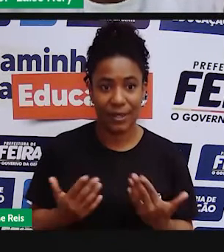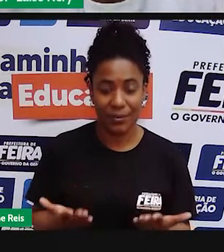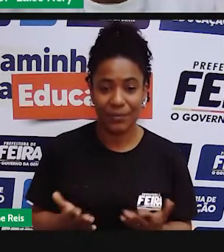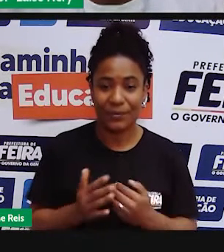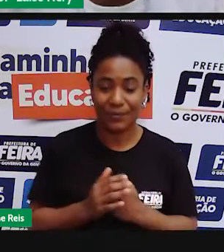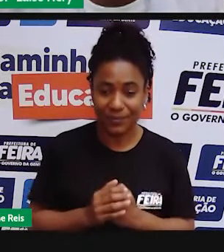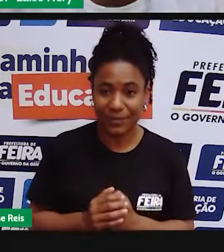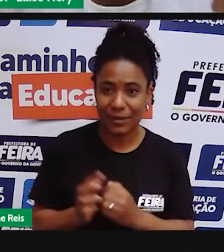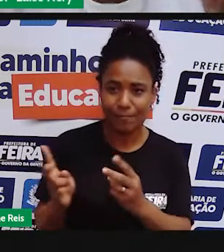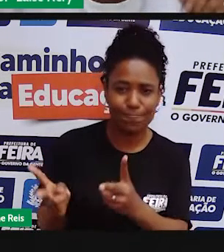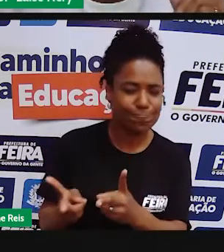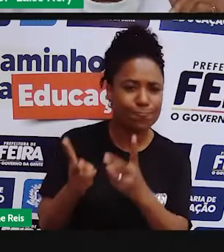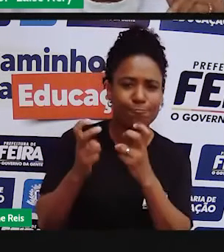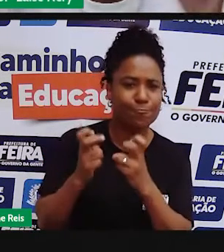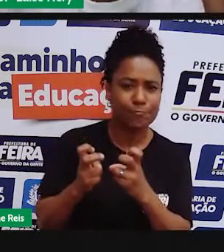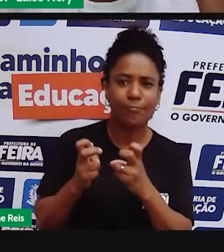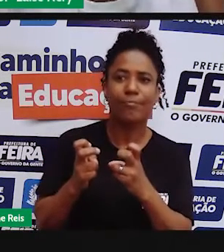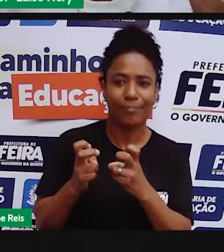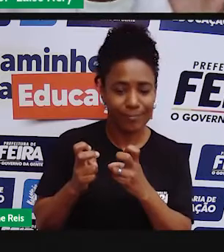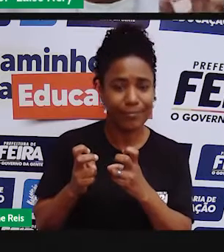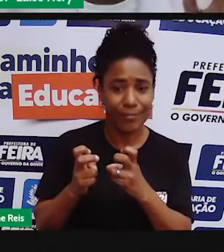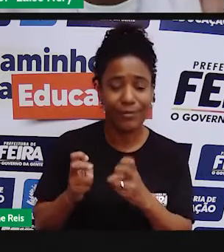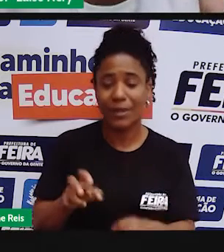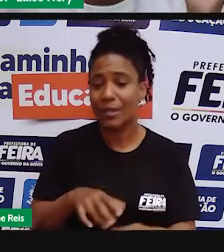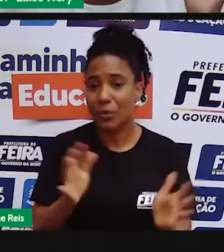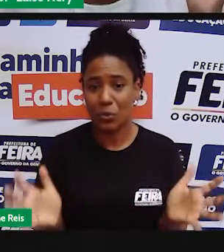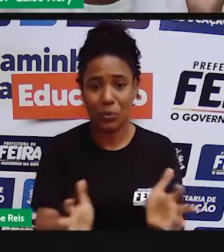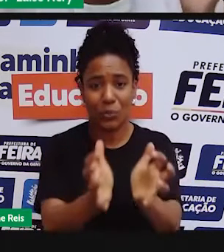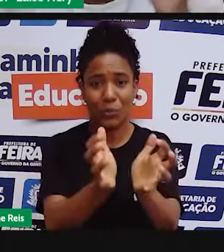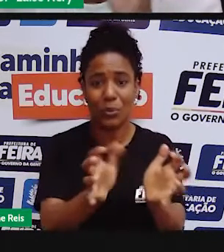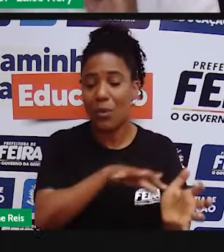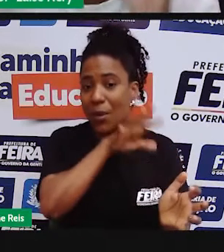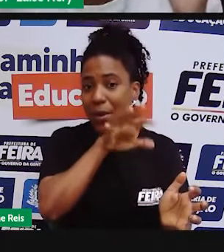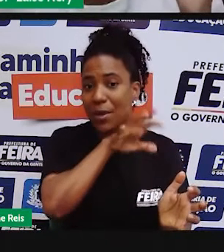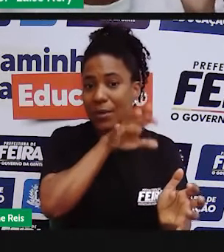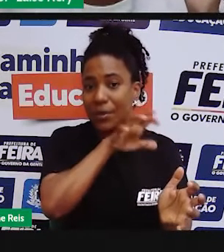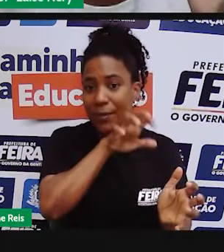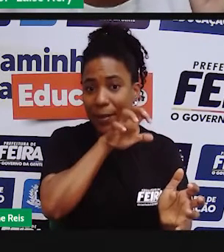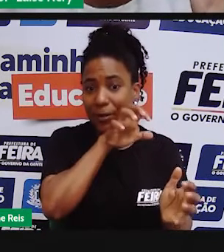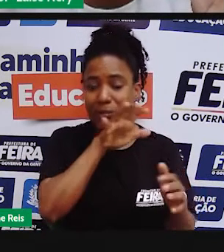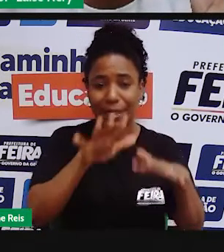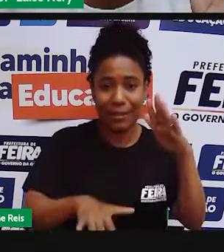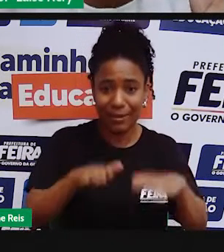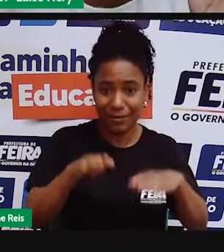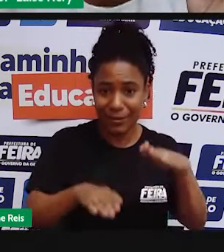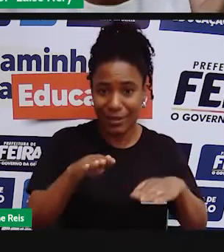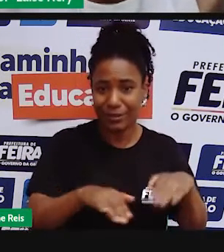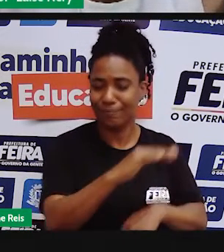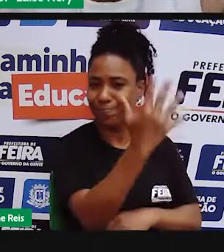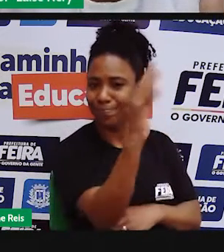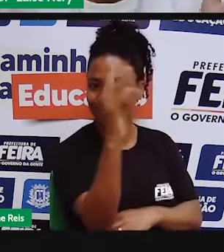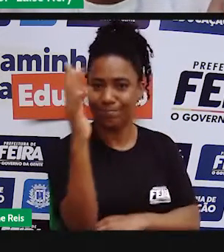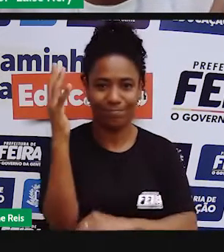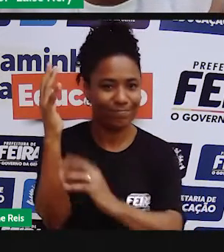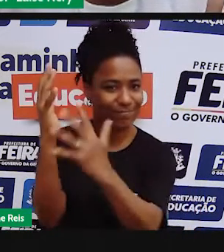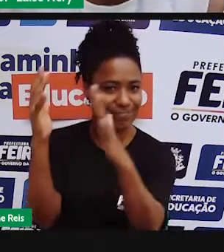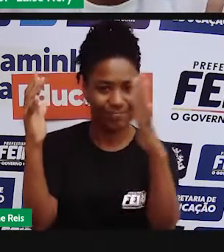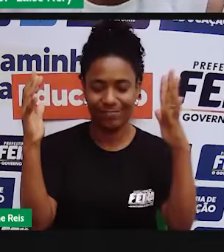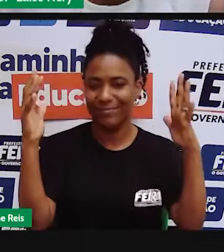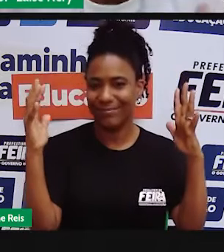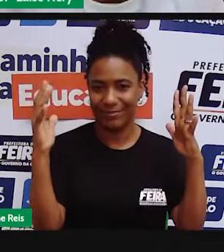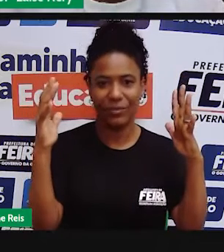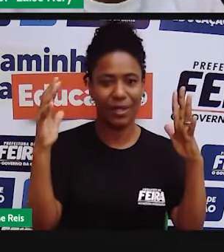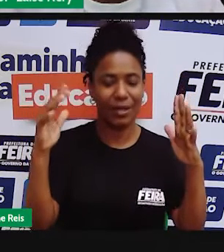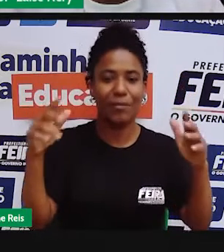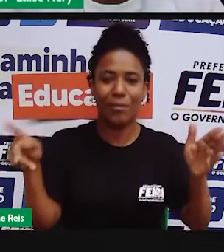Percebe-se, portanto, que a fauna está diretamente relacionada com o meio ambiente. Se destruirmos uma